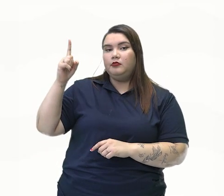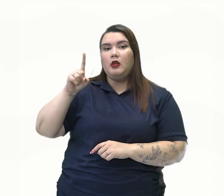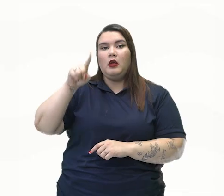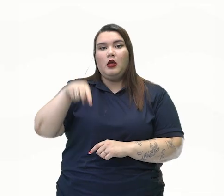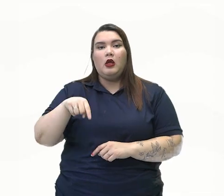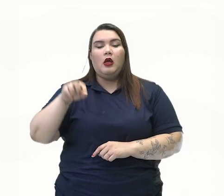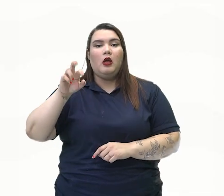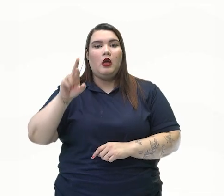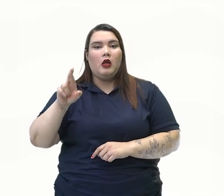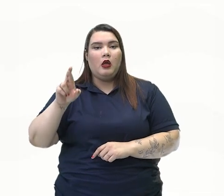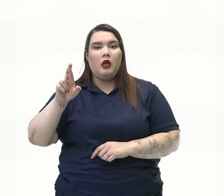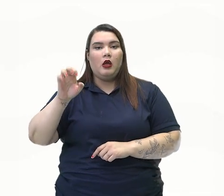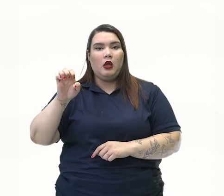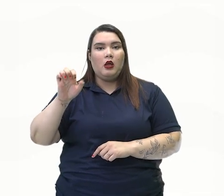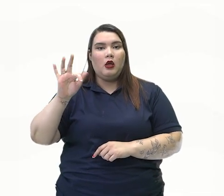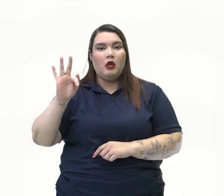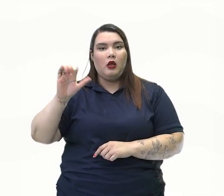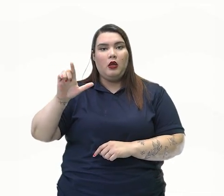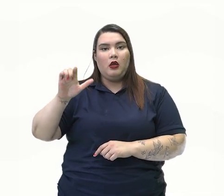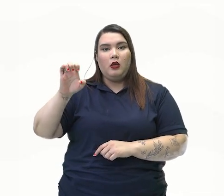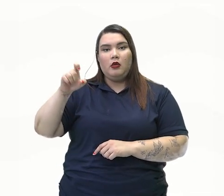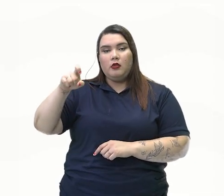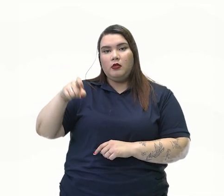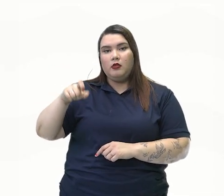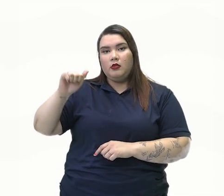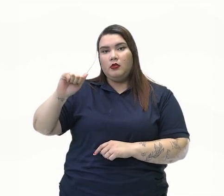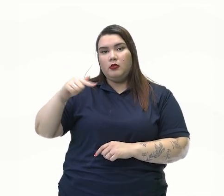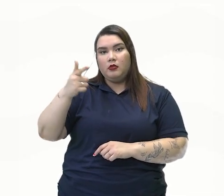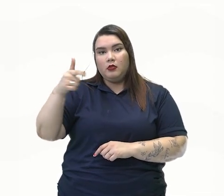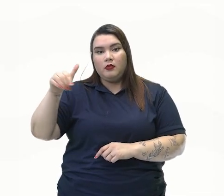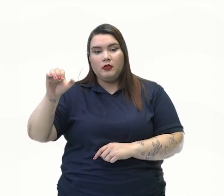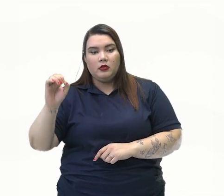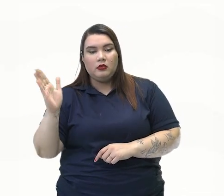ao olharmos uma pintura, e apesar de